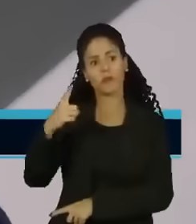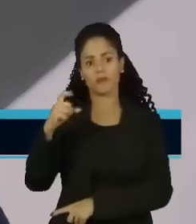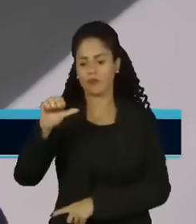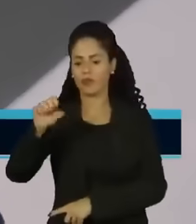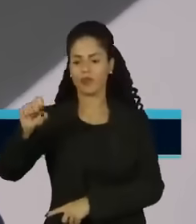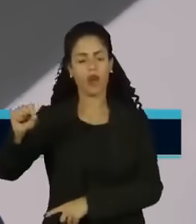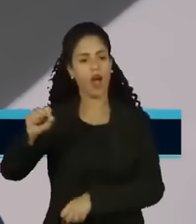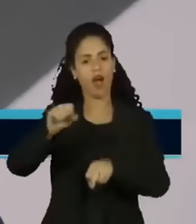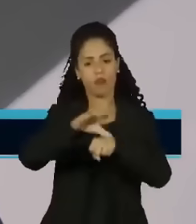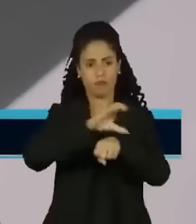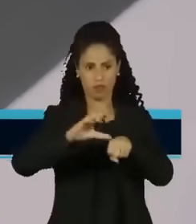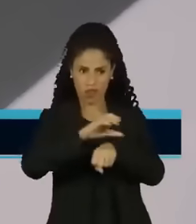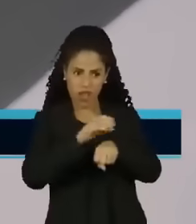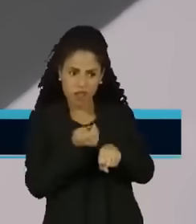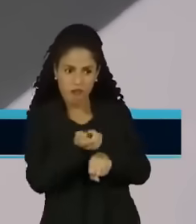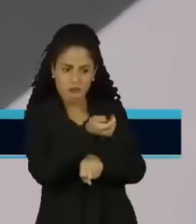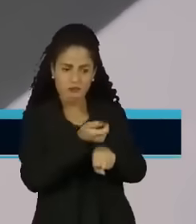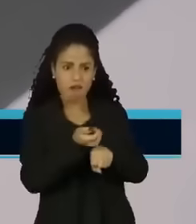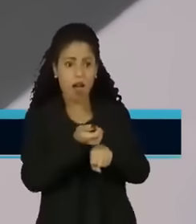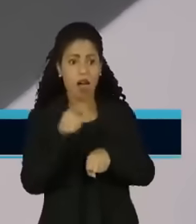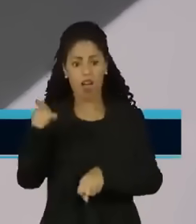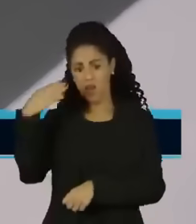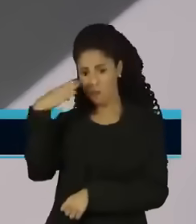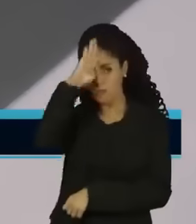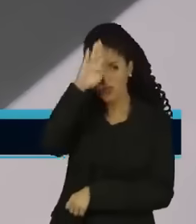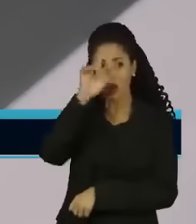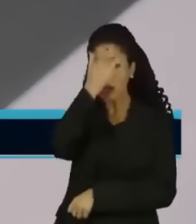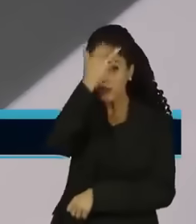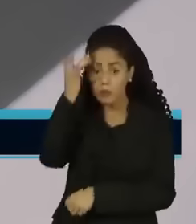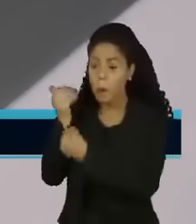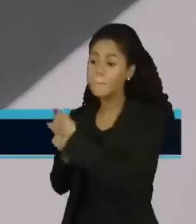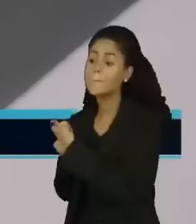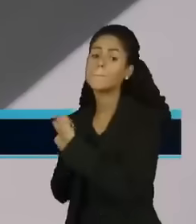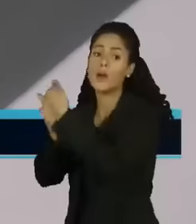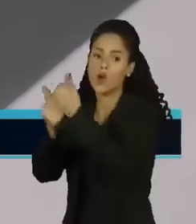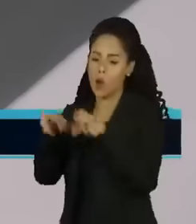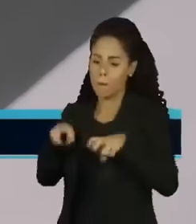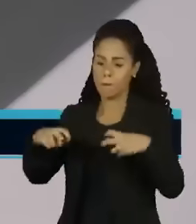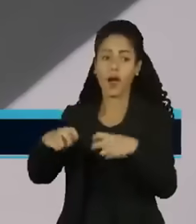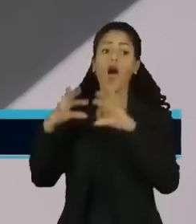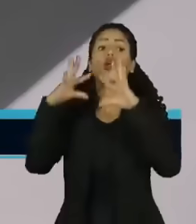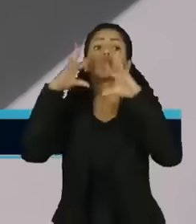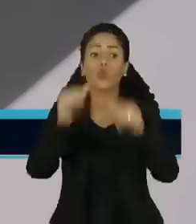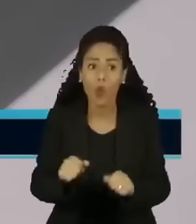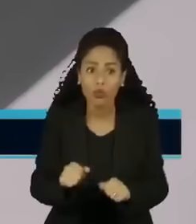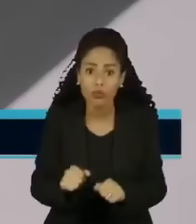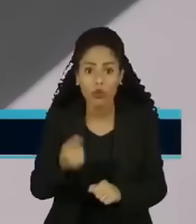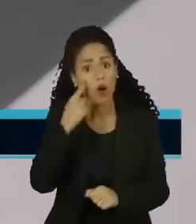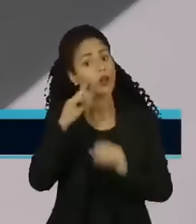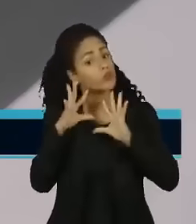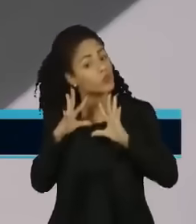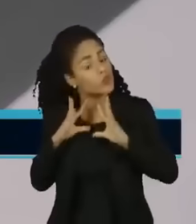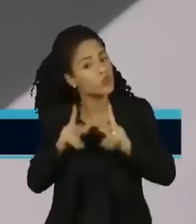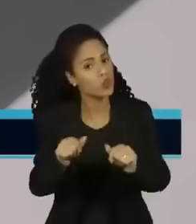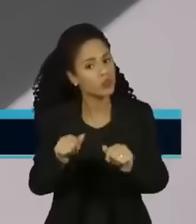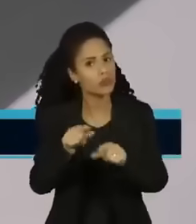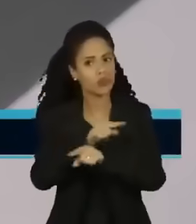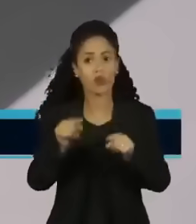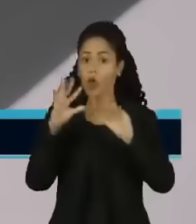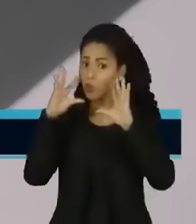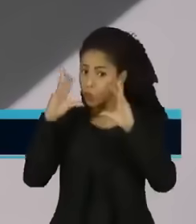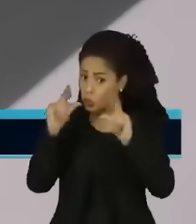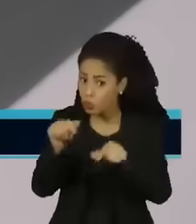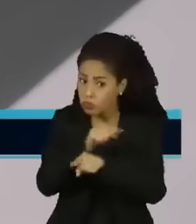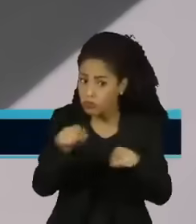Constituição é traidor da pátria. Bolsonaro e os participantes da reunião, todos Alguns um pouco mais, outros um pouco menos, mas